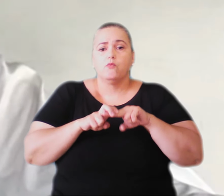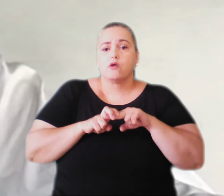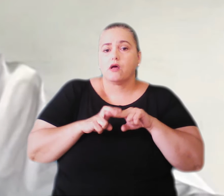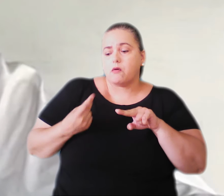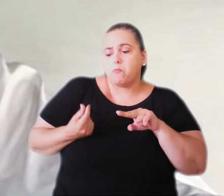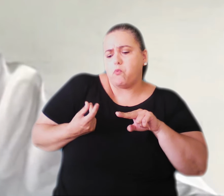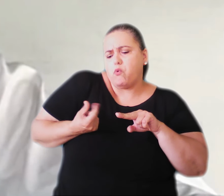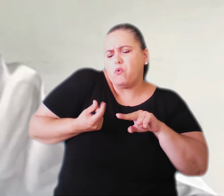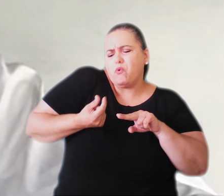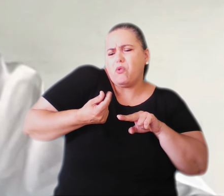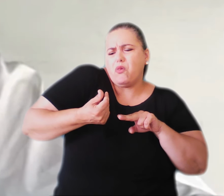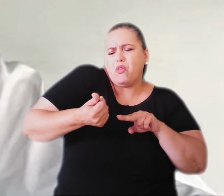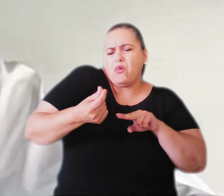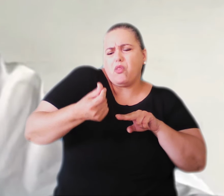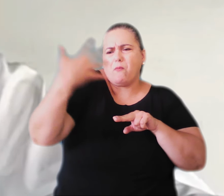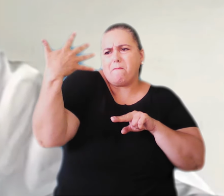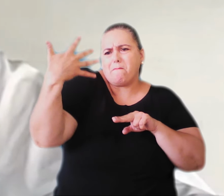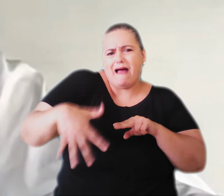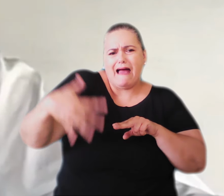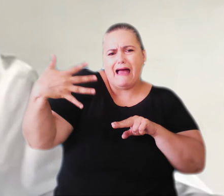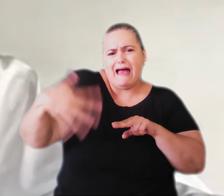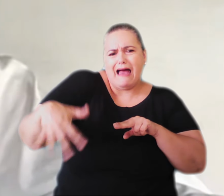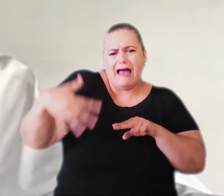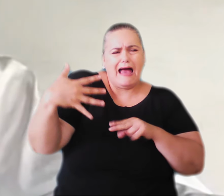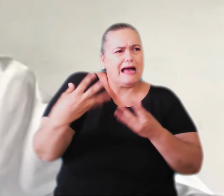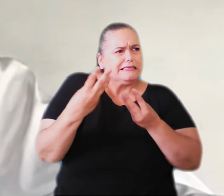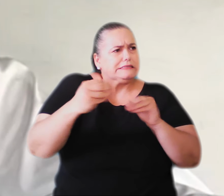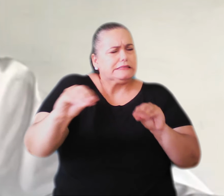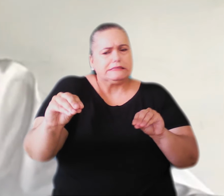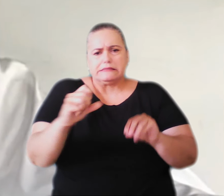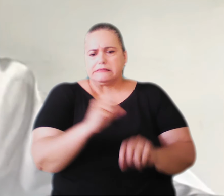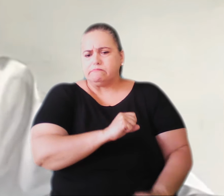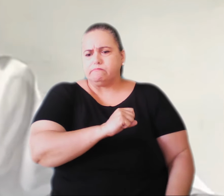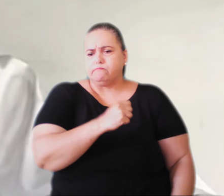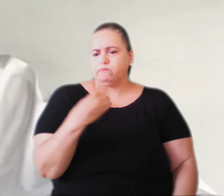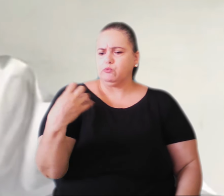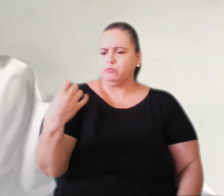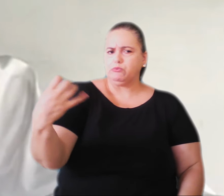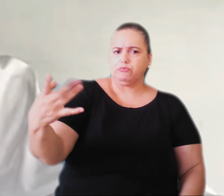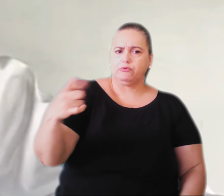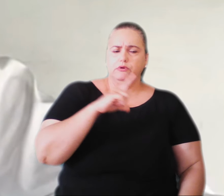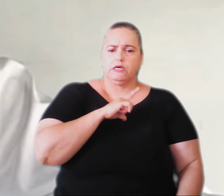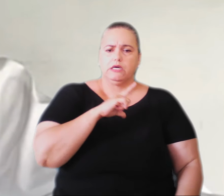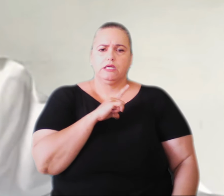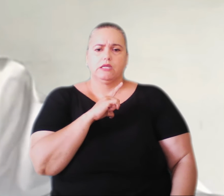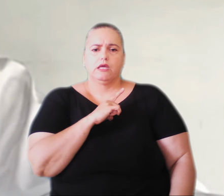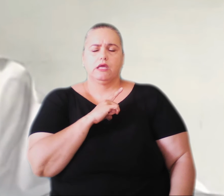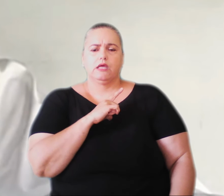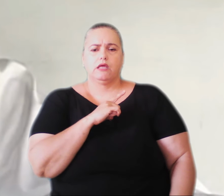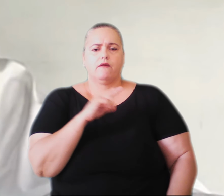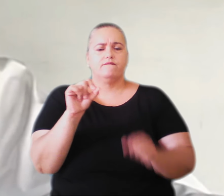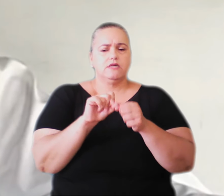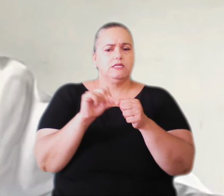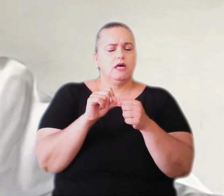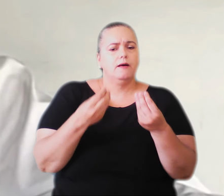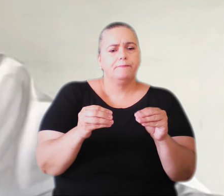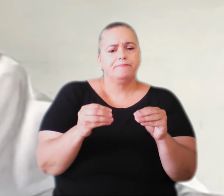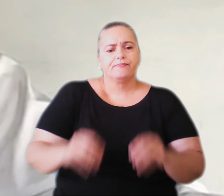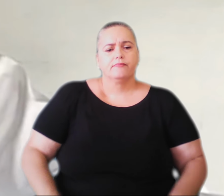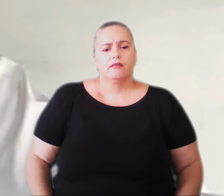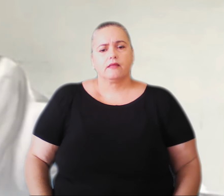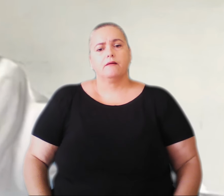do deslocamento de que tu às vezes tinha e tem, se tu te propuseres a fazer isso, para